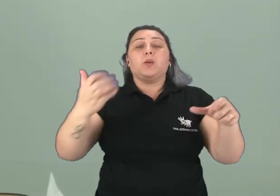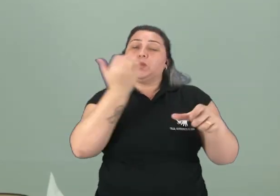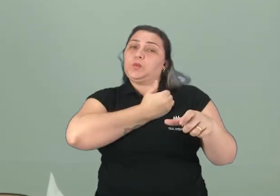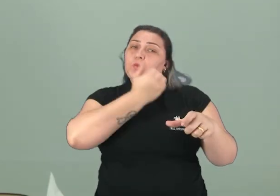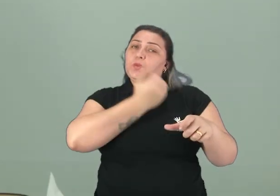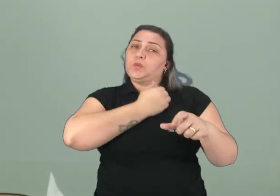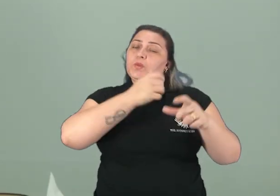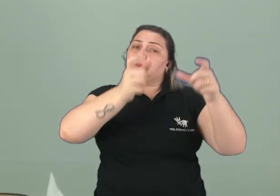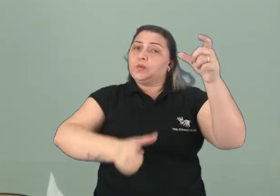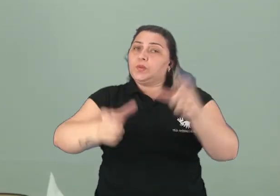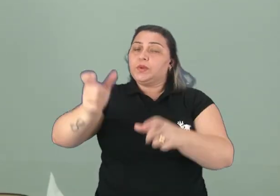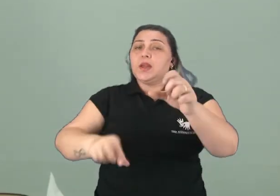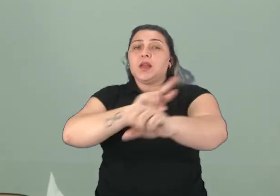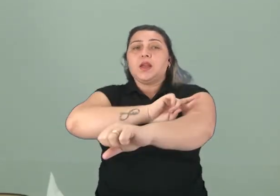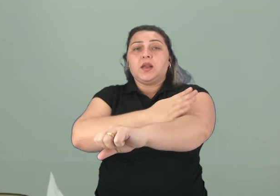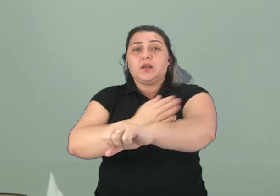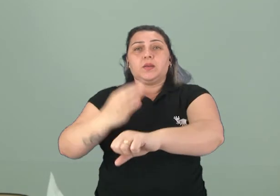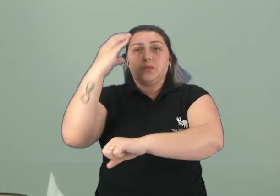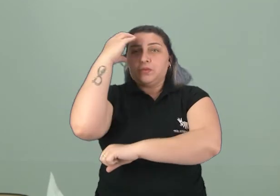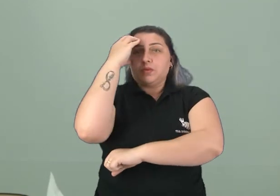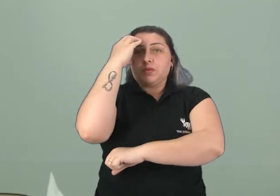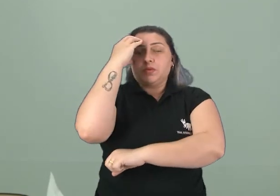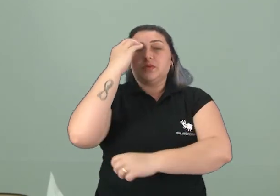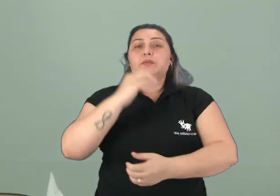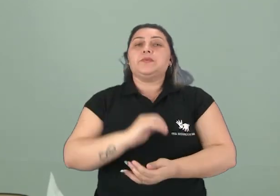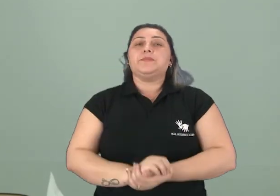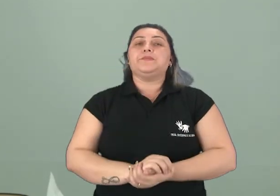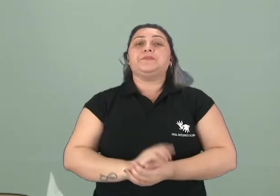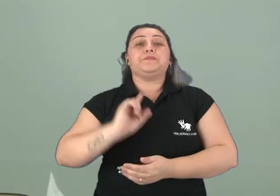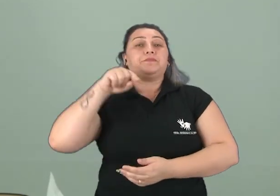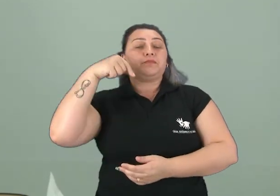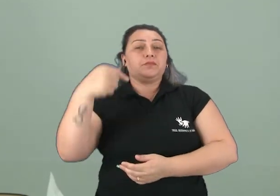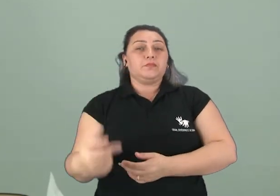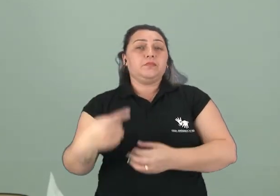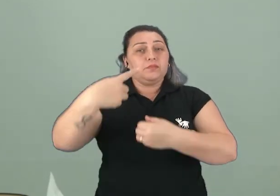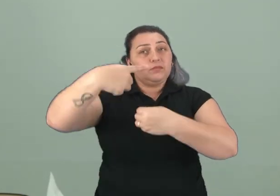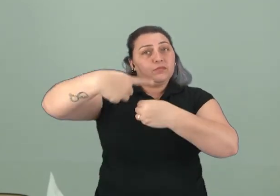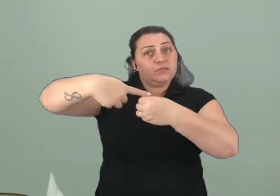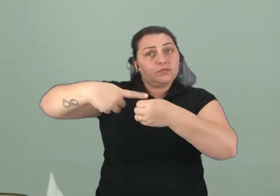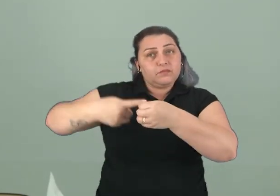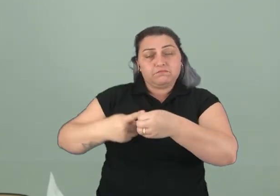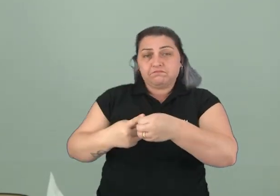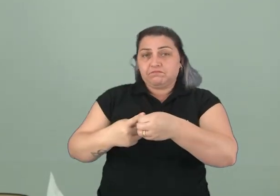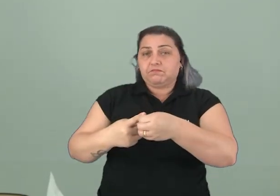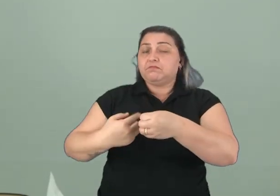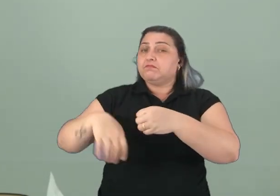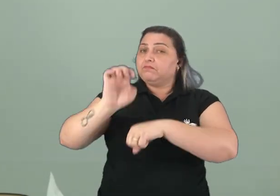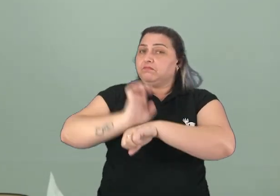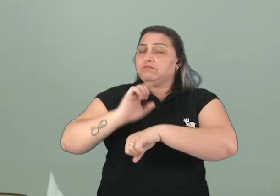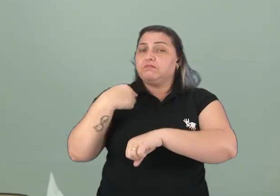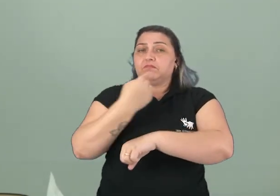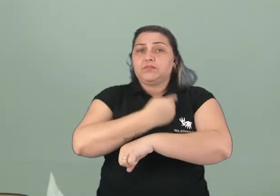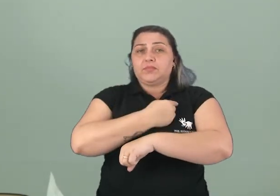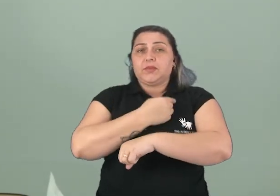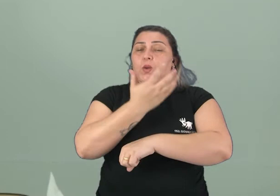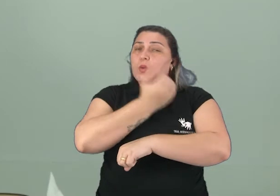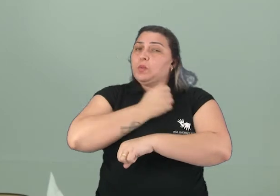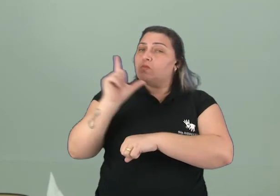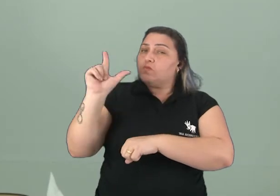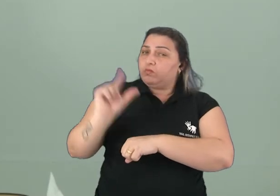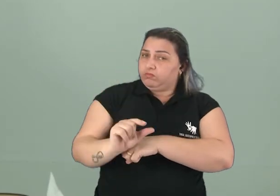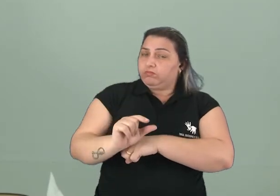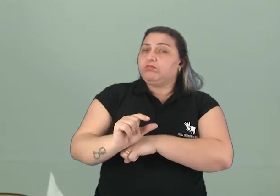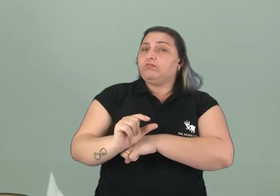habitantes é Rio Branco e Cruzeiro do Sul. Os outros municípios do nosso estado, o número de habitantes é